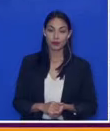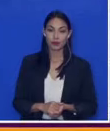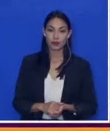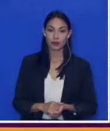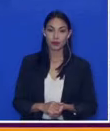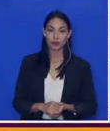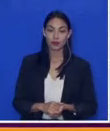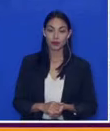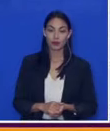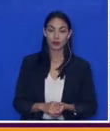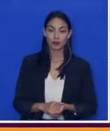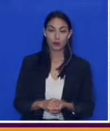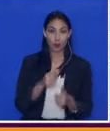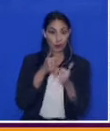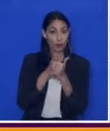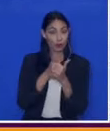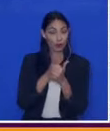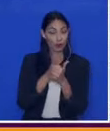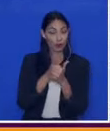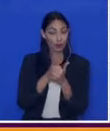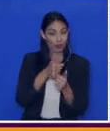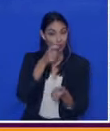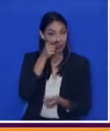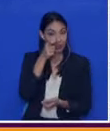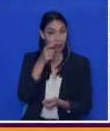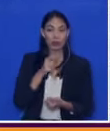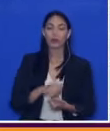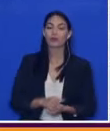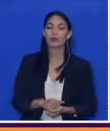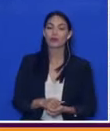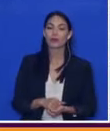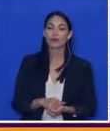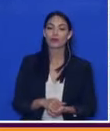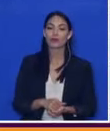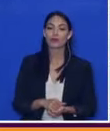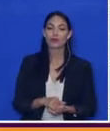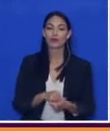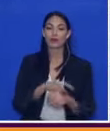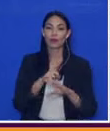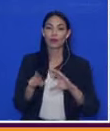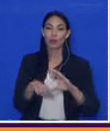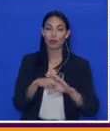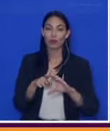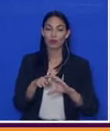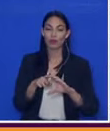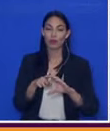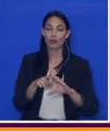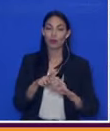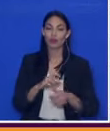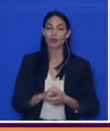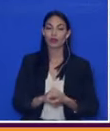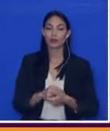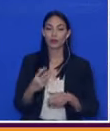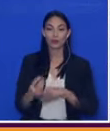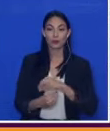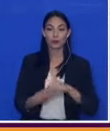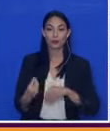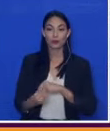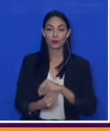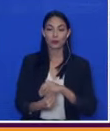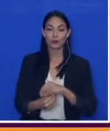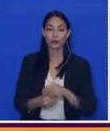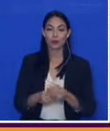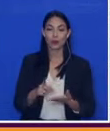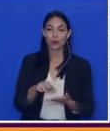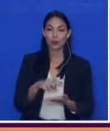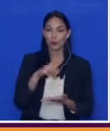Então vamos acompanhar aqui bem de perto o nosso terceiro globo, o globo da Lotomania. Vamos começando.